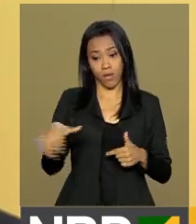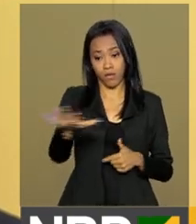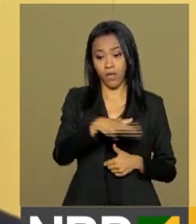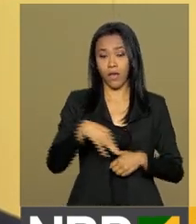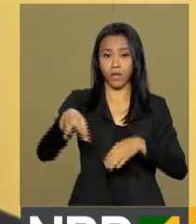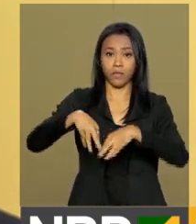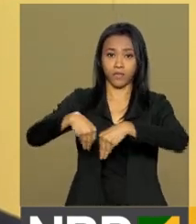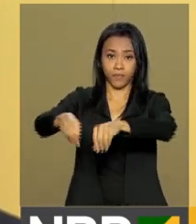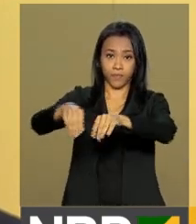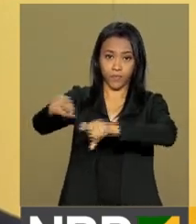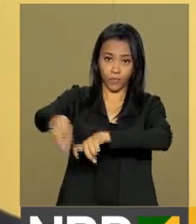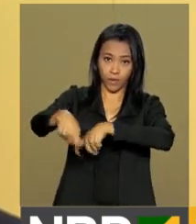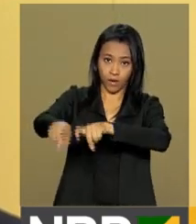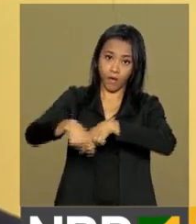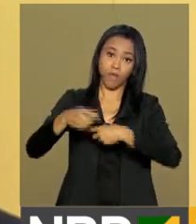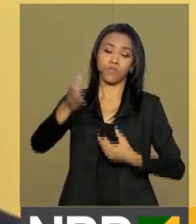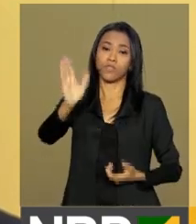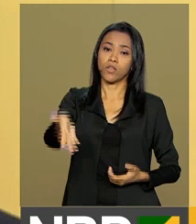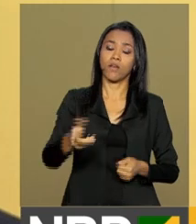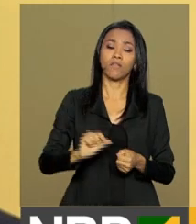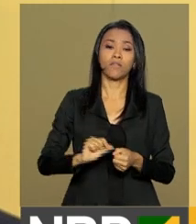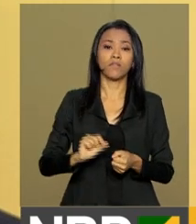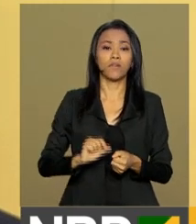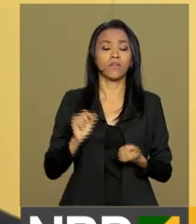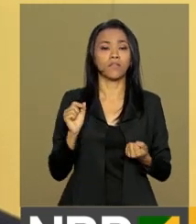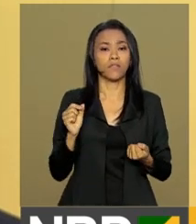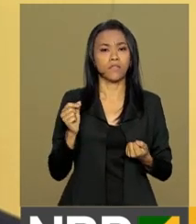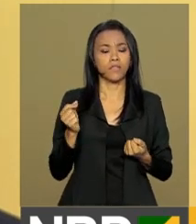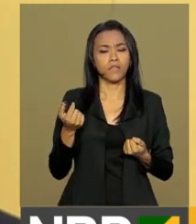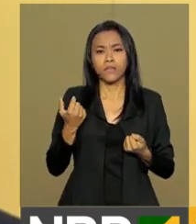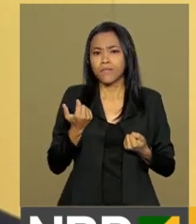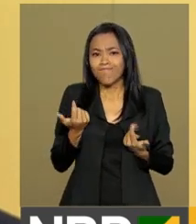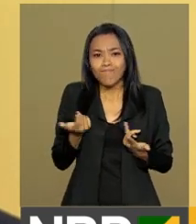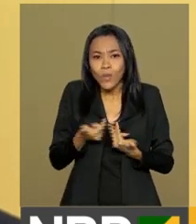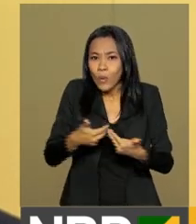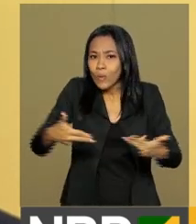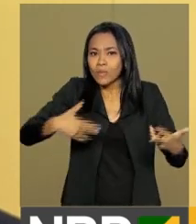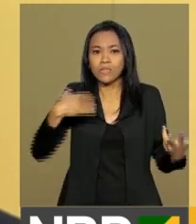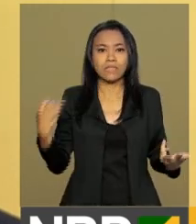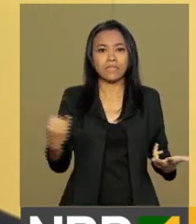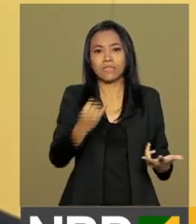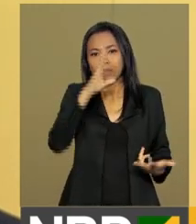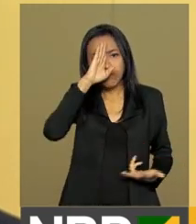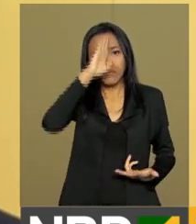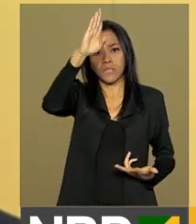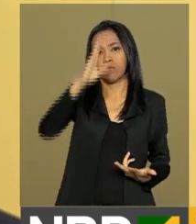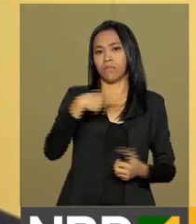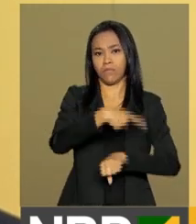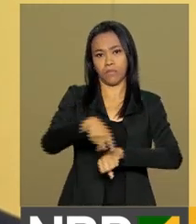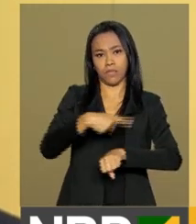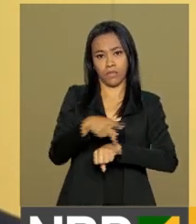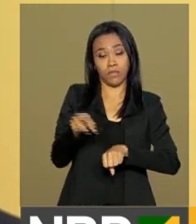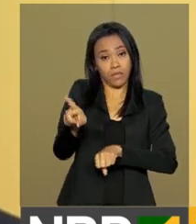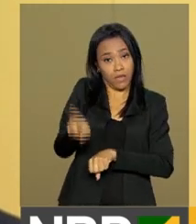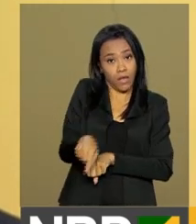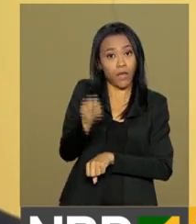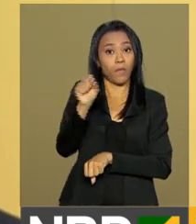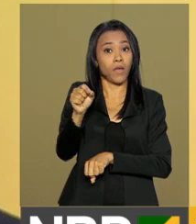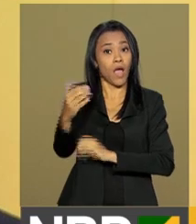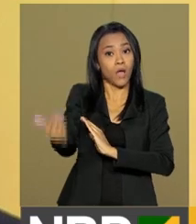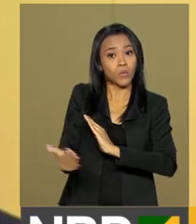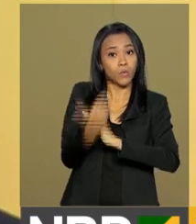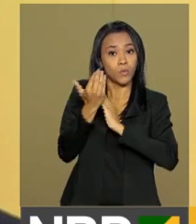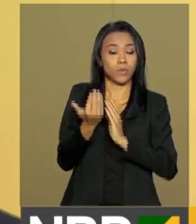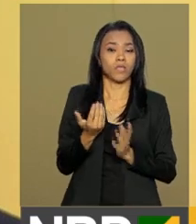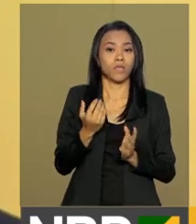já produzem algo essencial para o país, que é a permissão até do crescimento do nosso PIB.